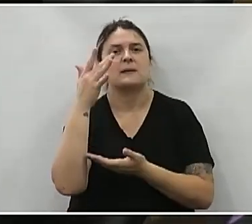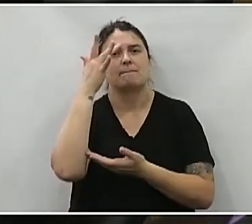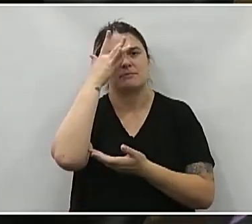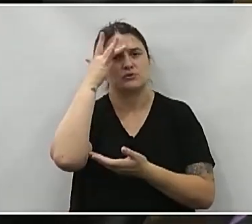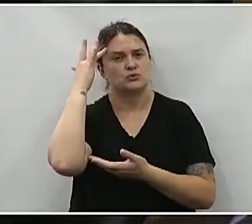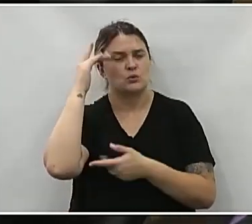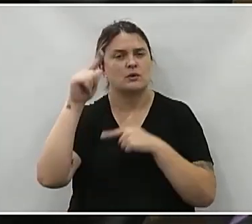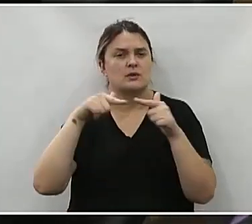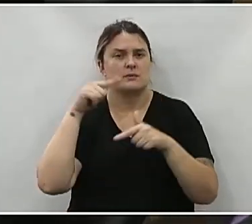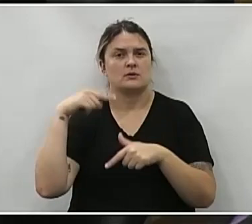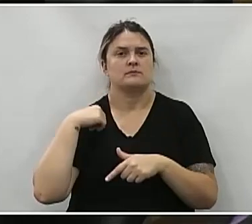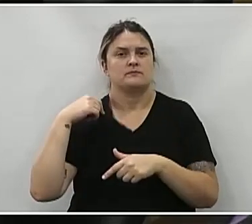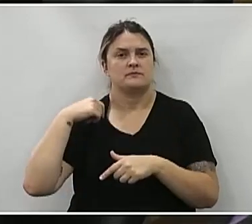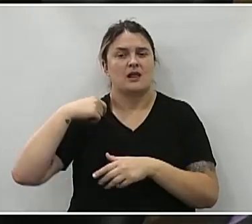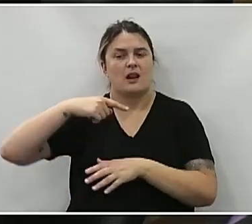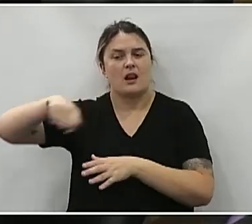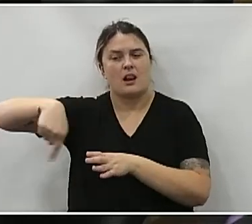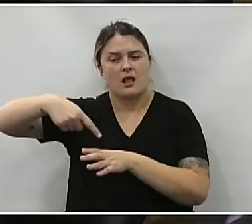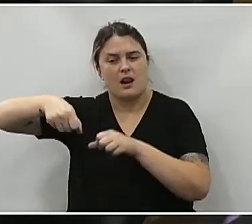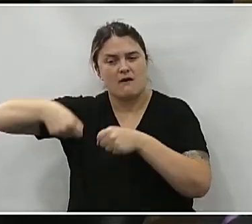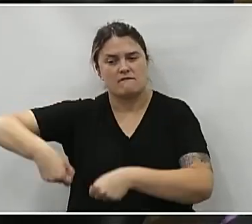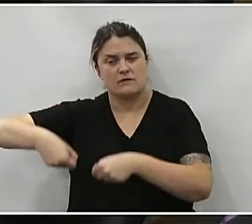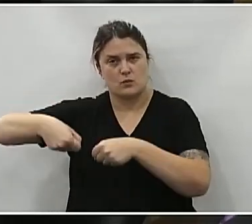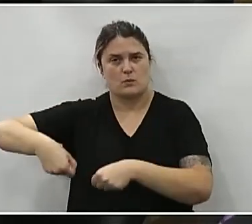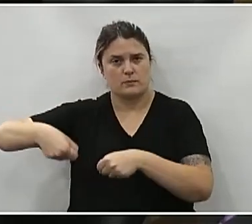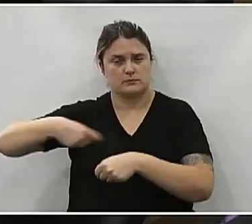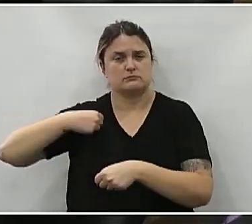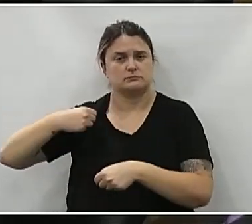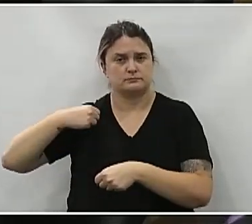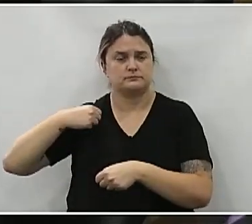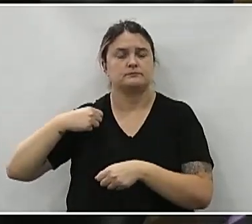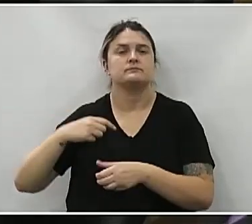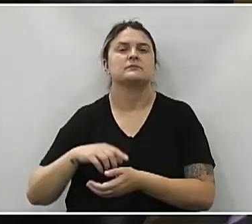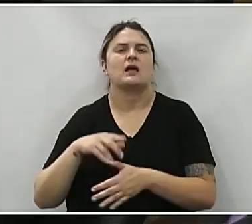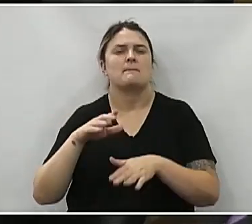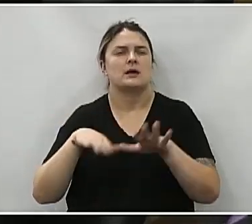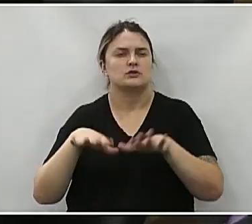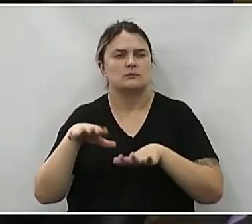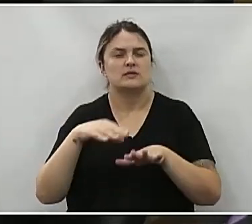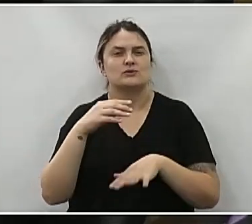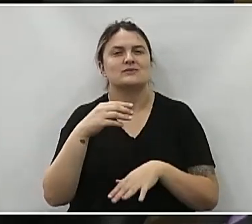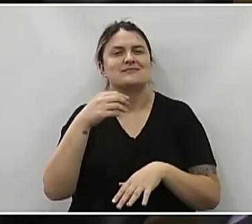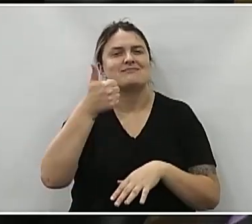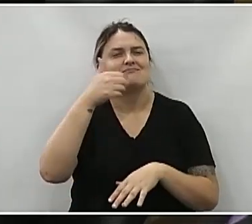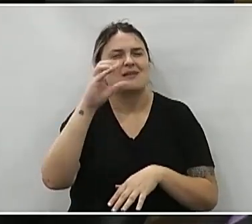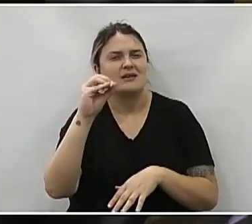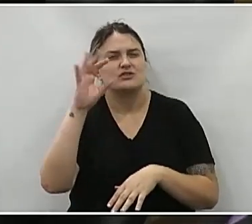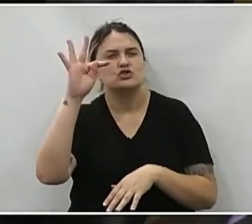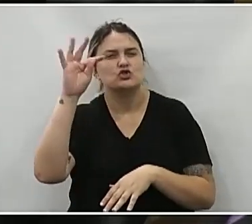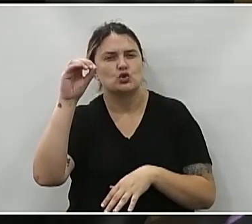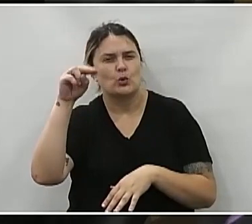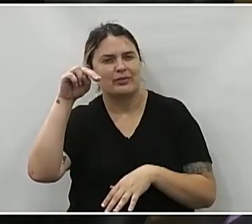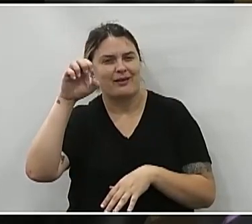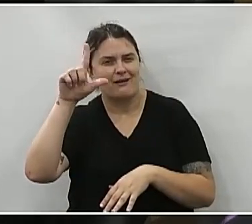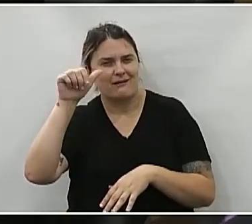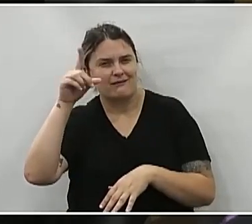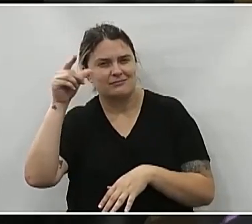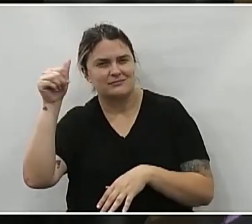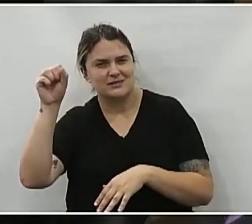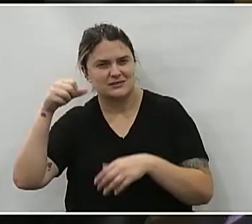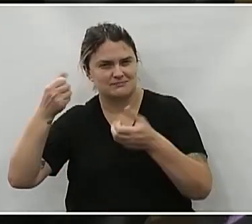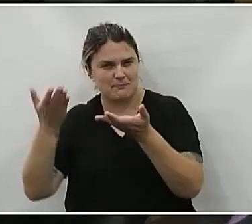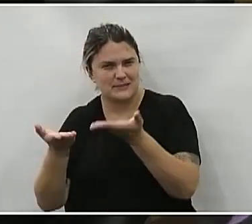tiveram como voluntária na lavanderia da Carreta eh foi foram lavados mais de 10 toneladas de roupa durante esses 30